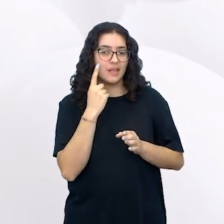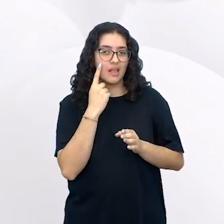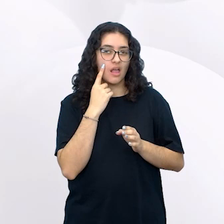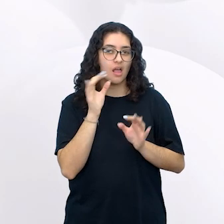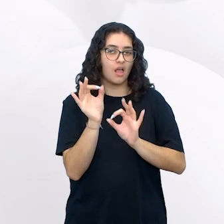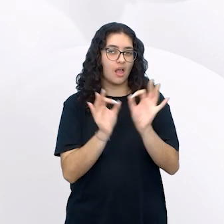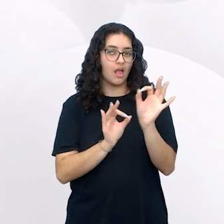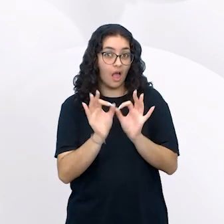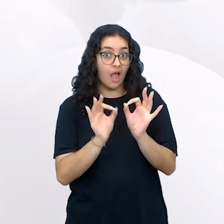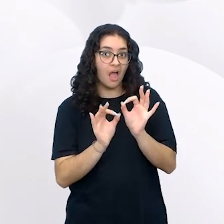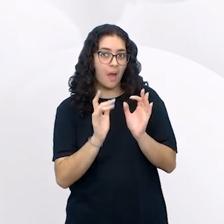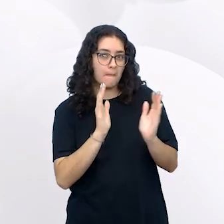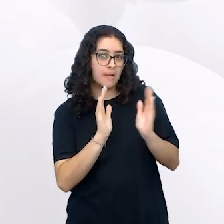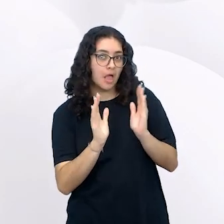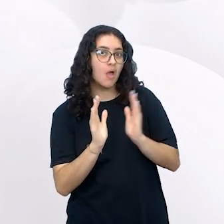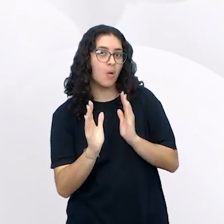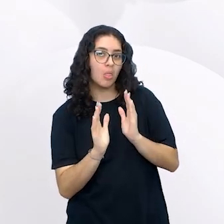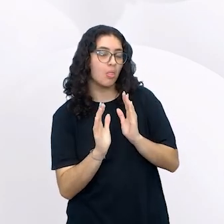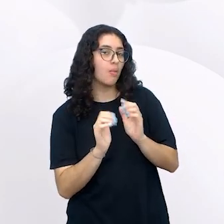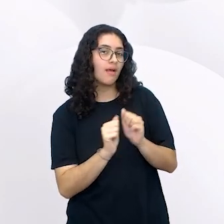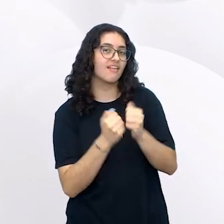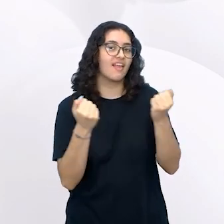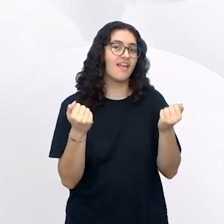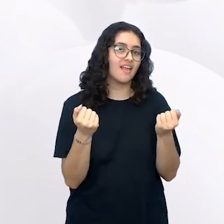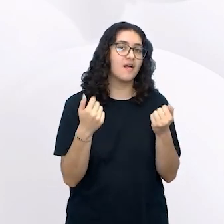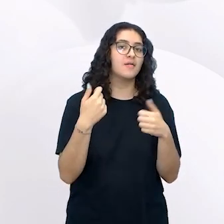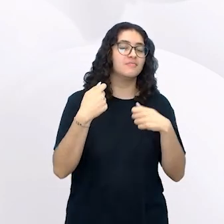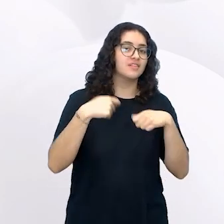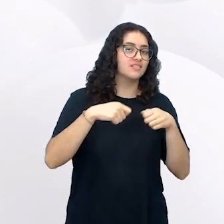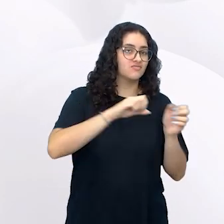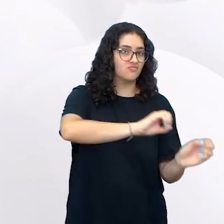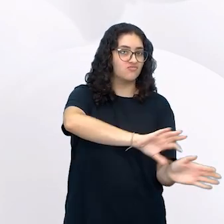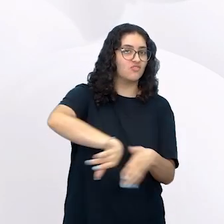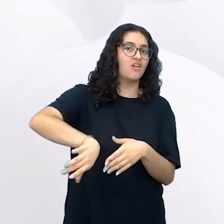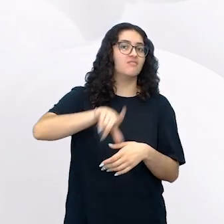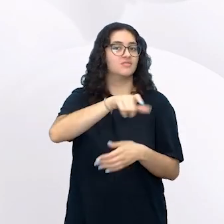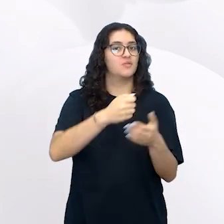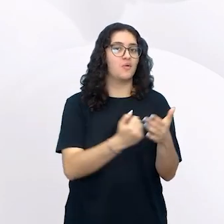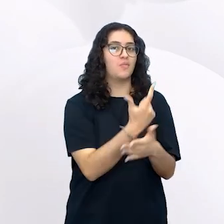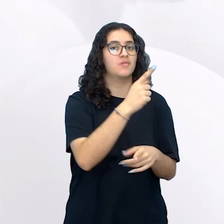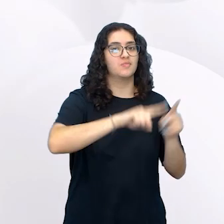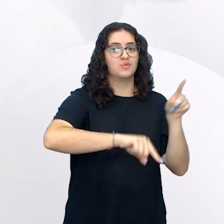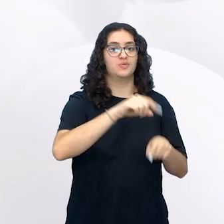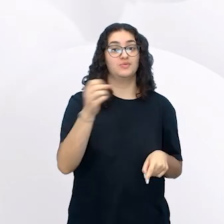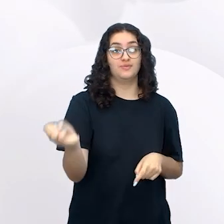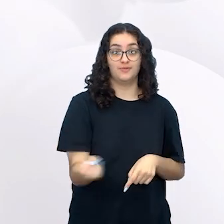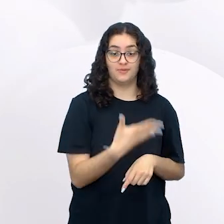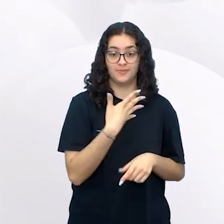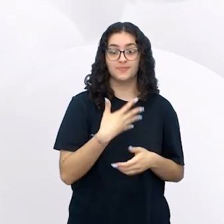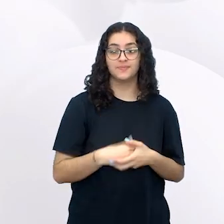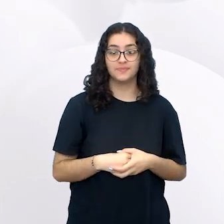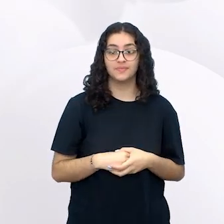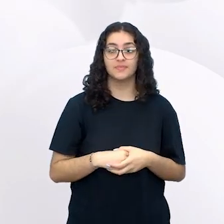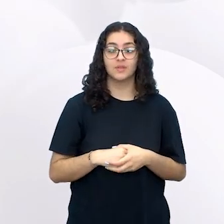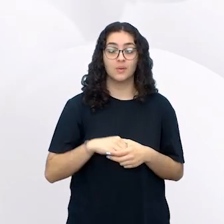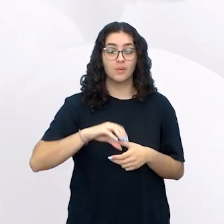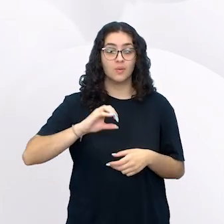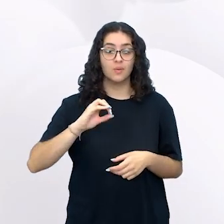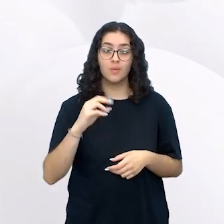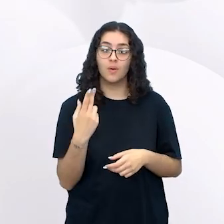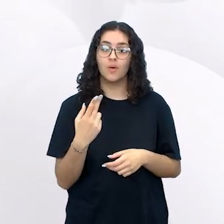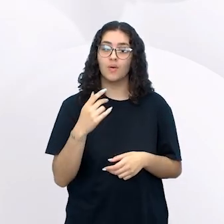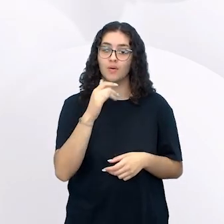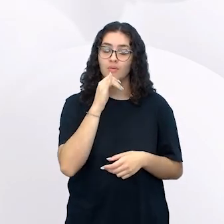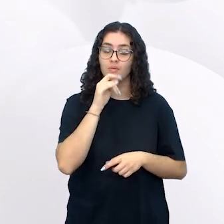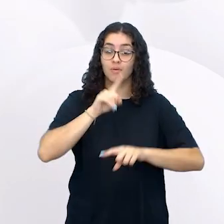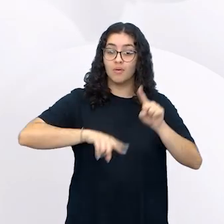determinada peça, determinado componente vai precisar ser substituído, ou você vai ter que trocar o produto inteiro, ou o produto rapidamente inovado,